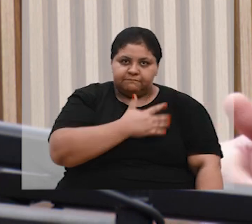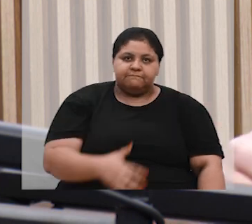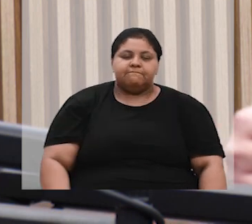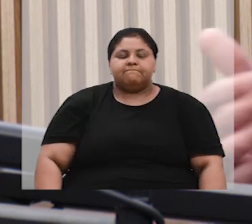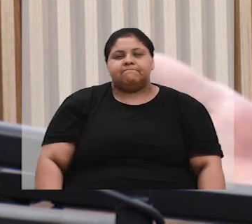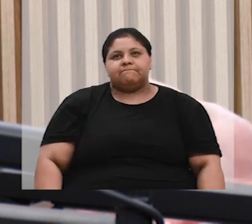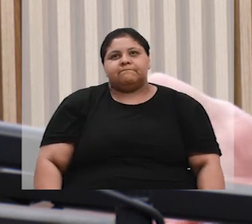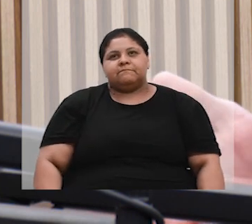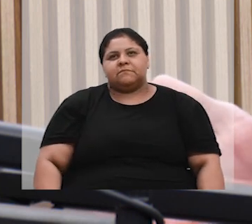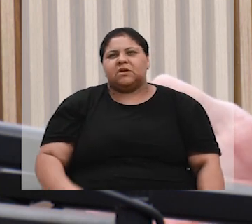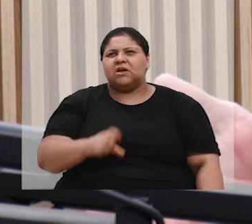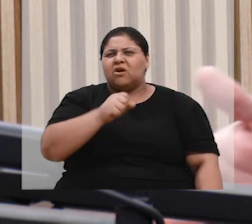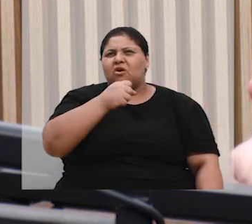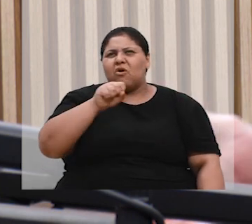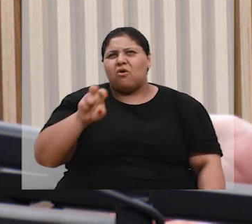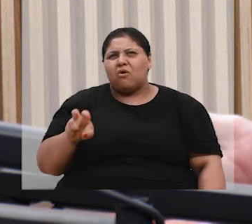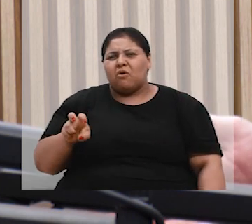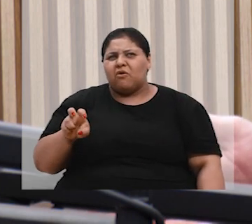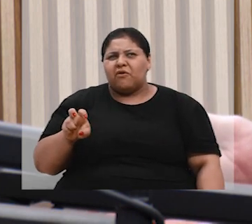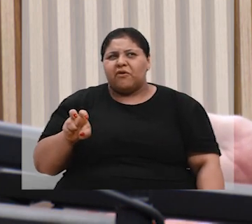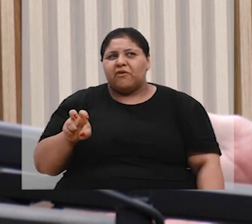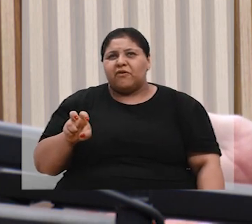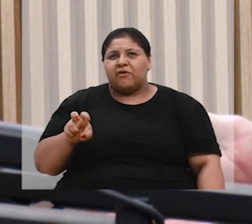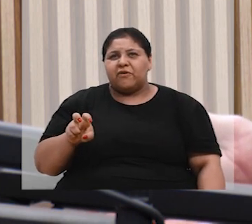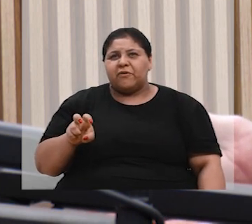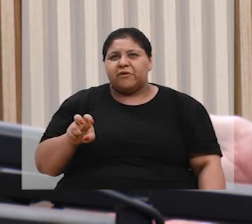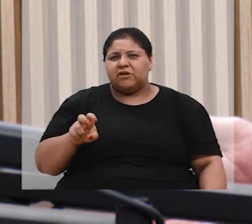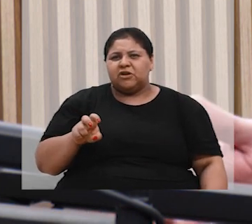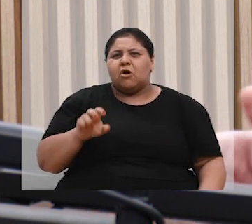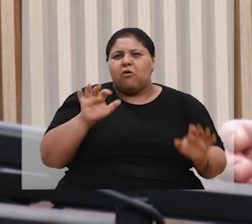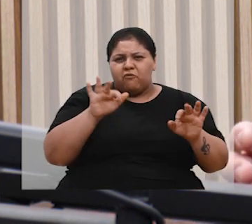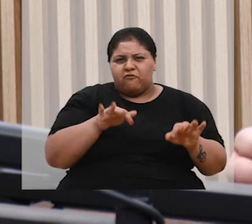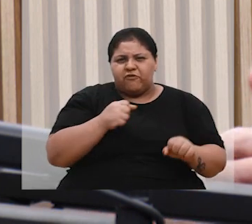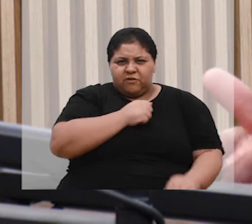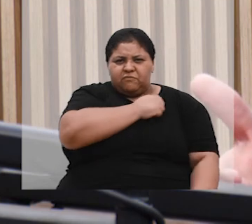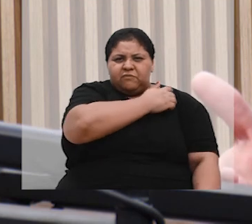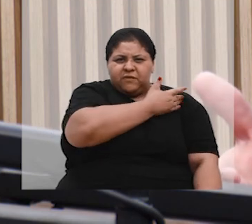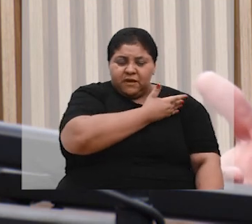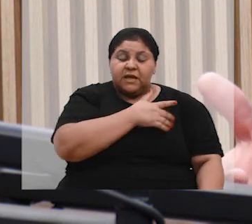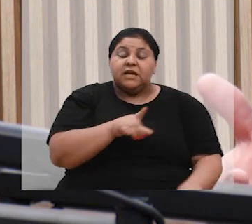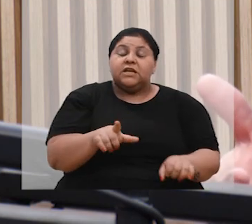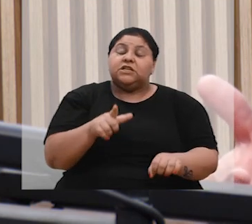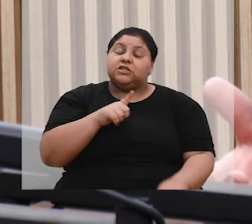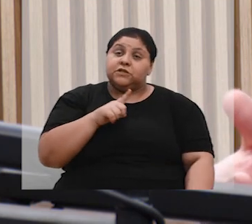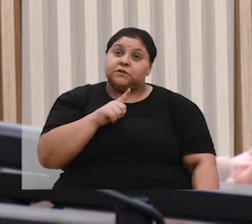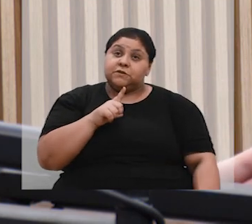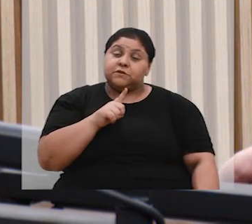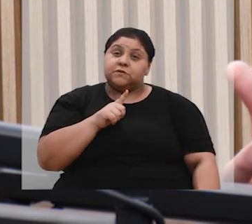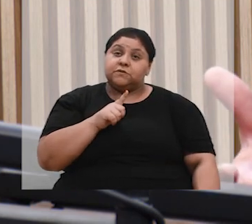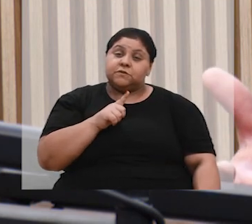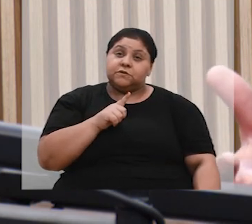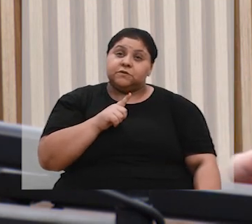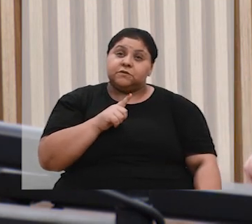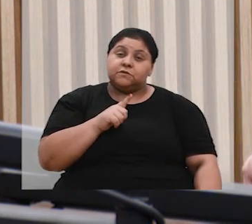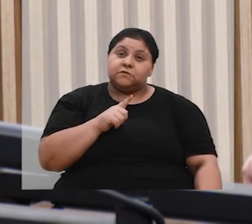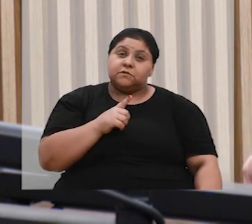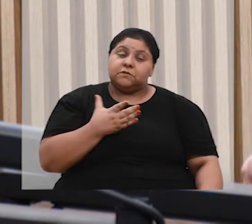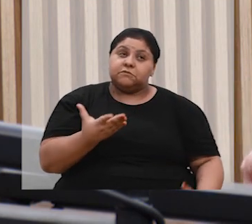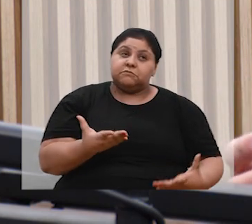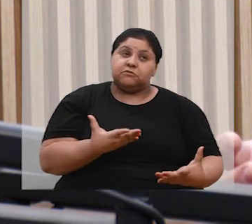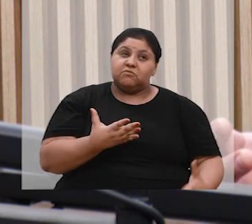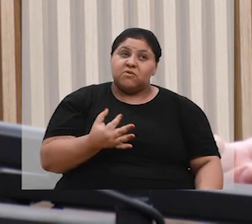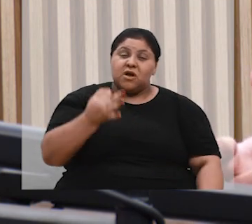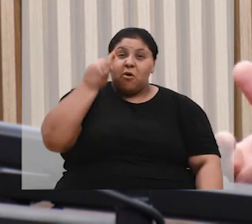Em 85 a gente ia chegar ao final do regime. Havia um espírito